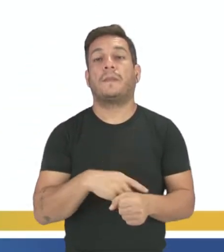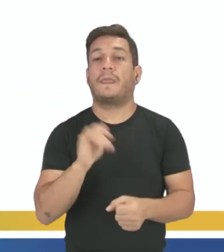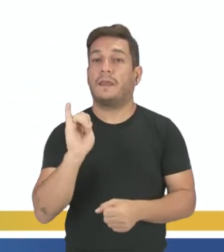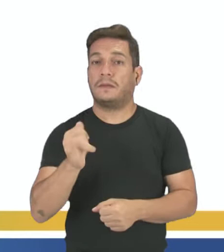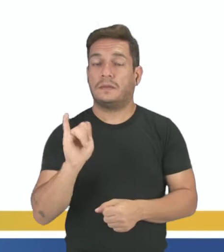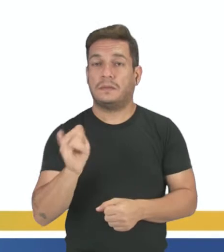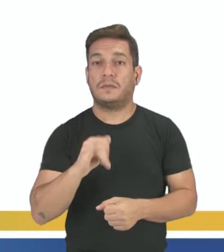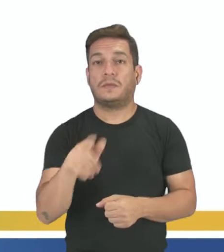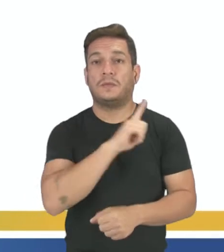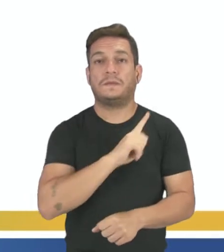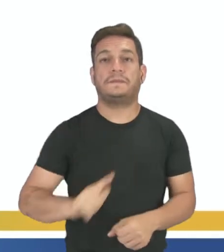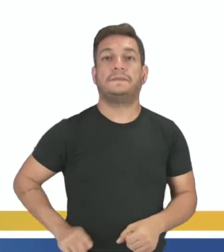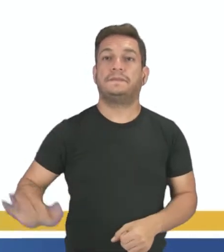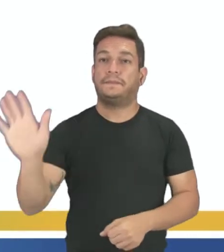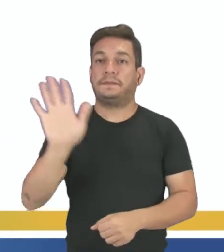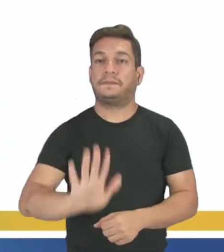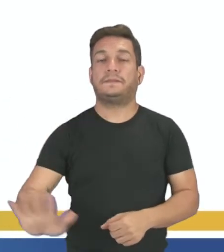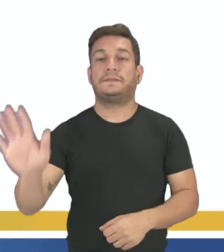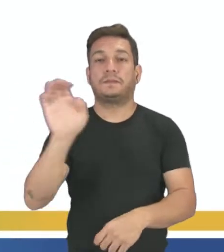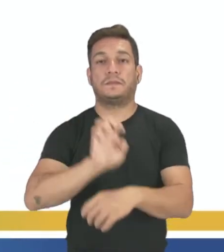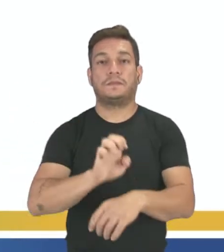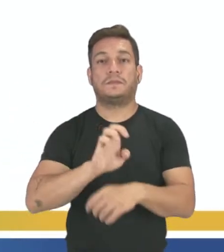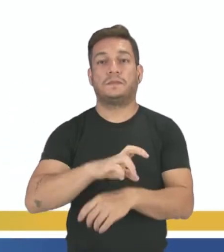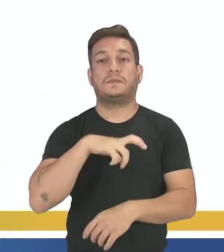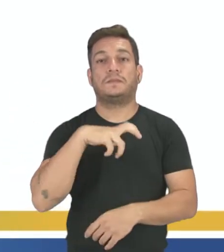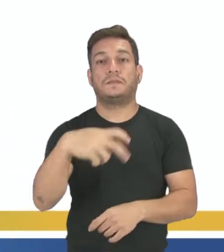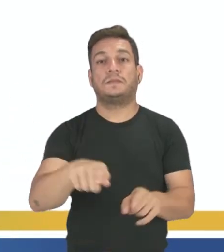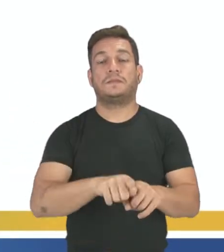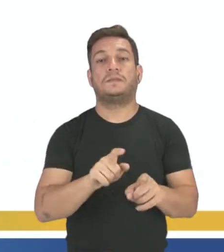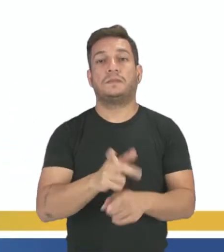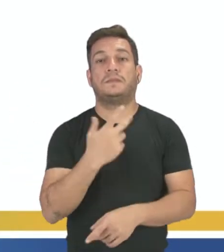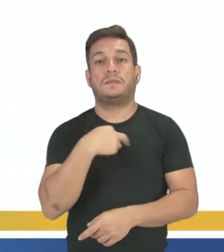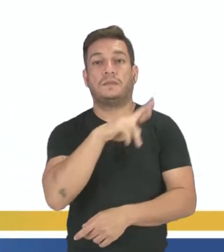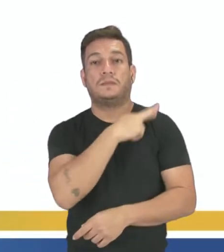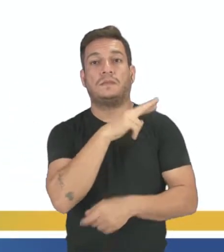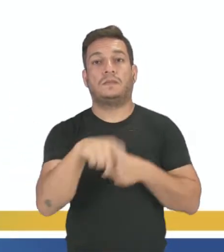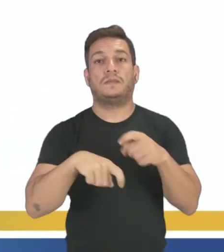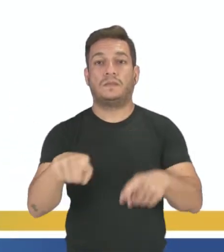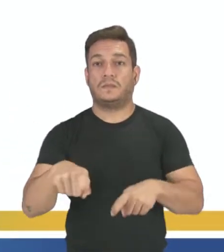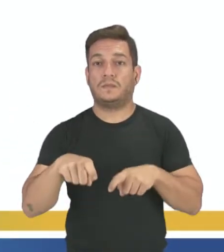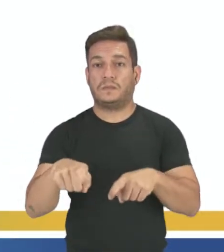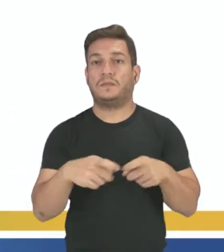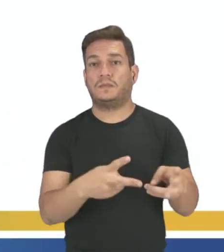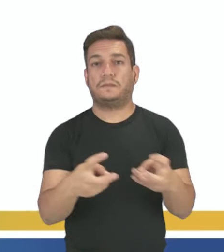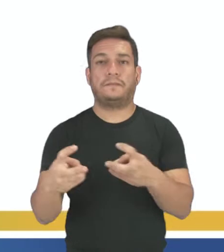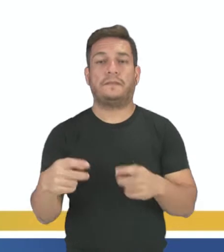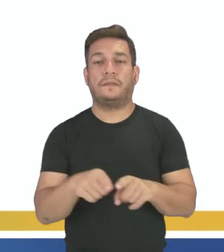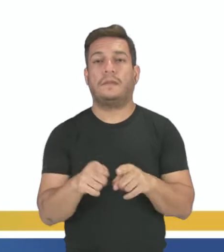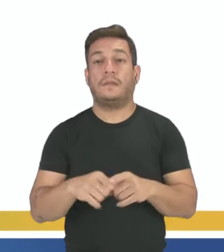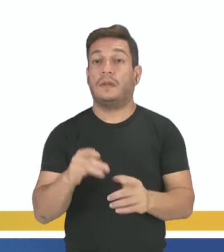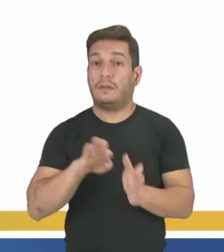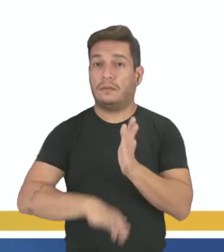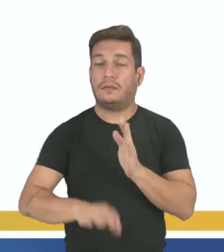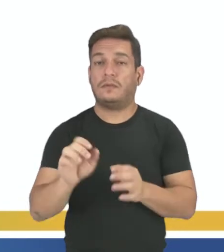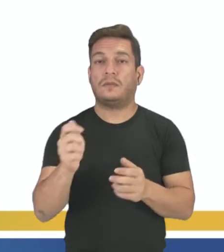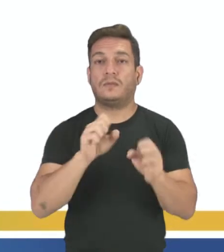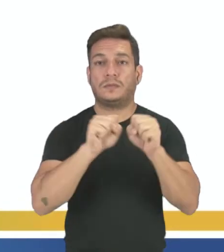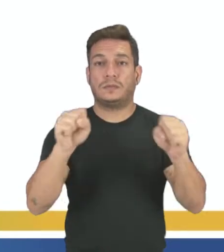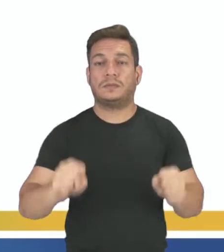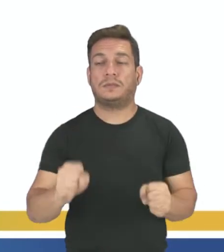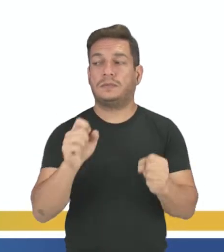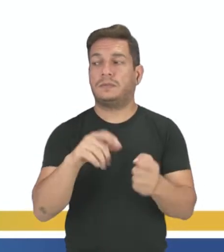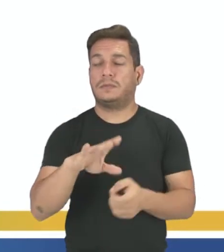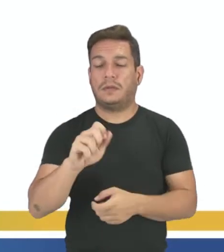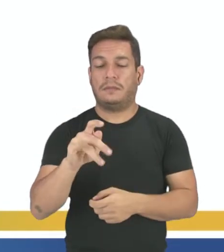governadores gerais. O Estado português assumia a tarefa de colonização, sem extinguir o sistema de